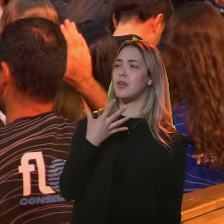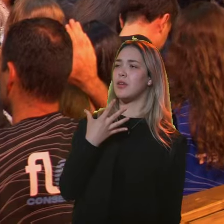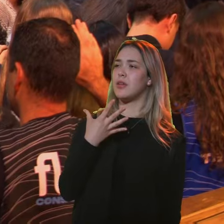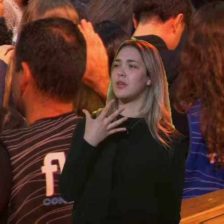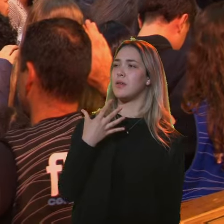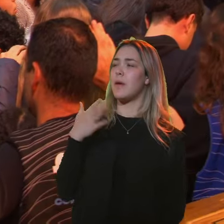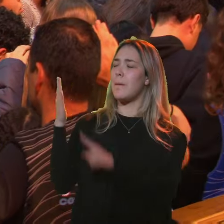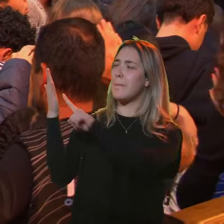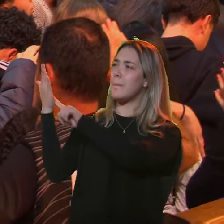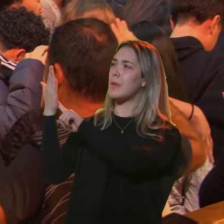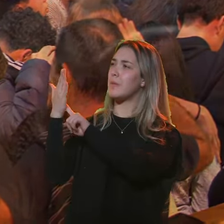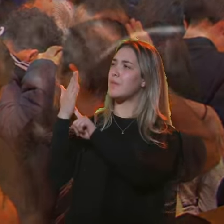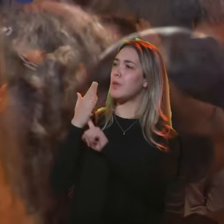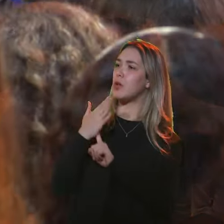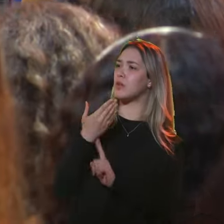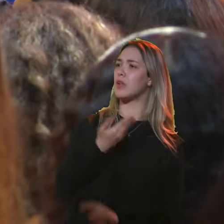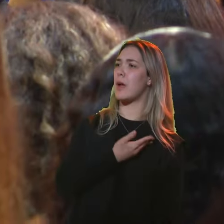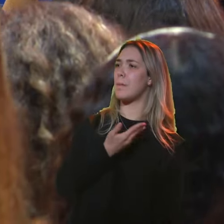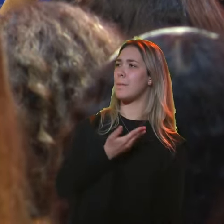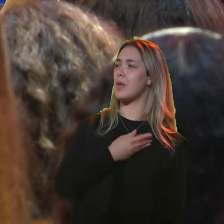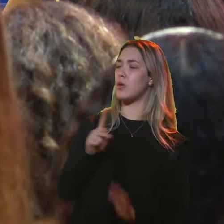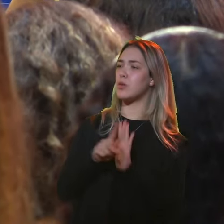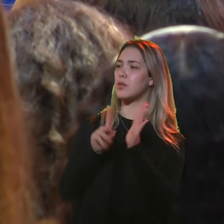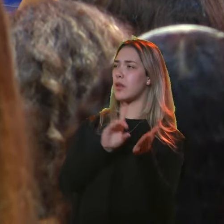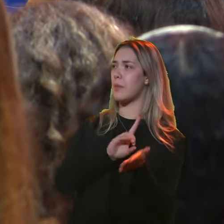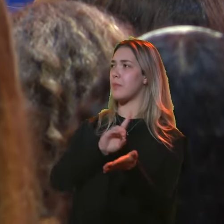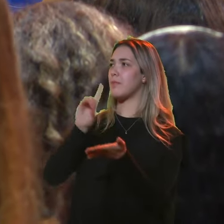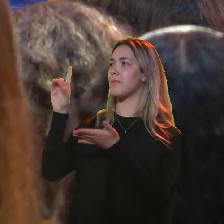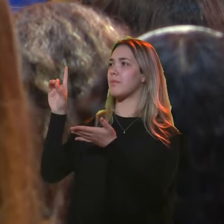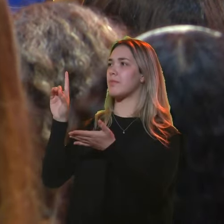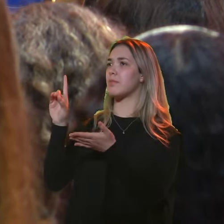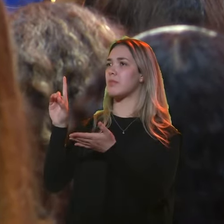amigos que vão me levar para perto de Deus.